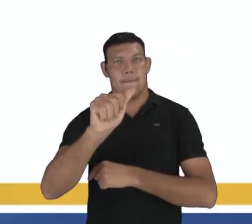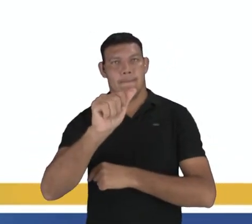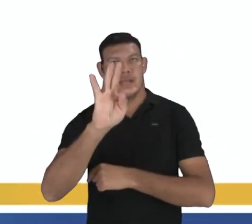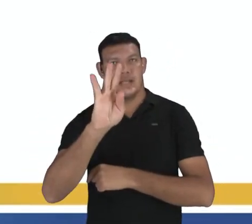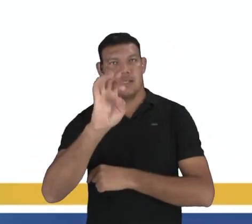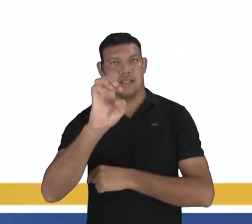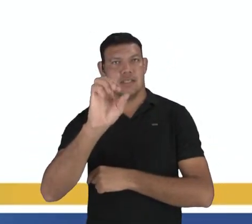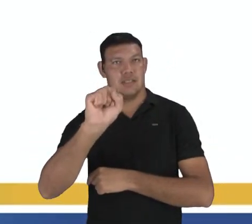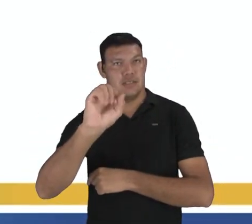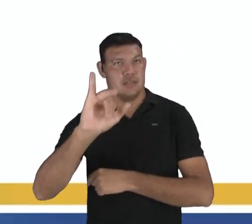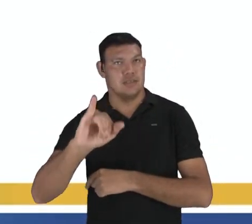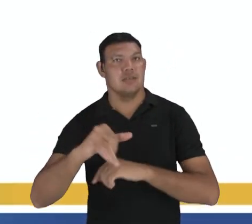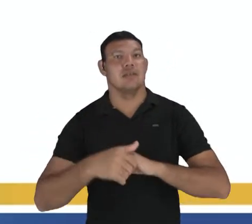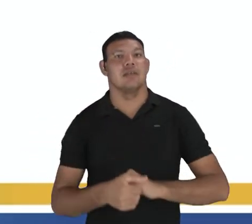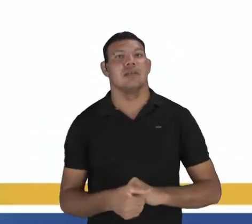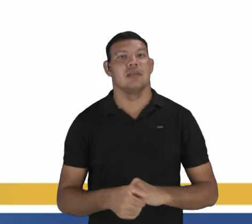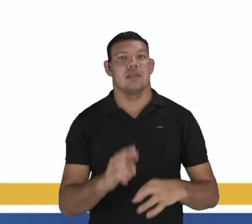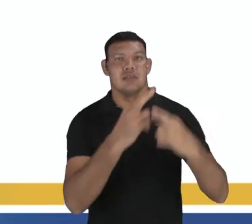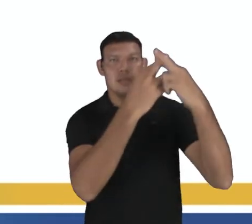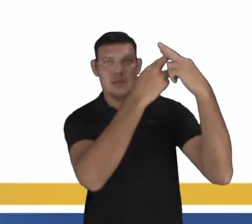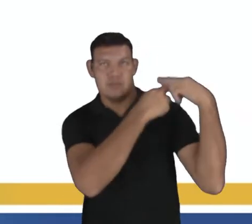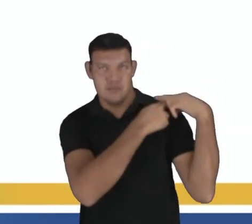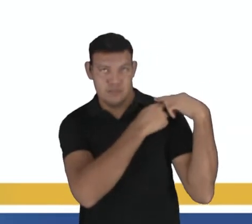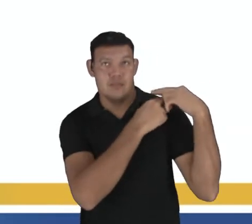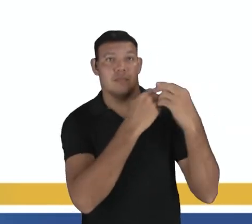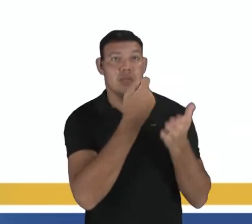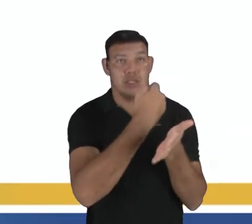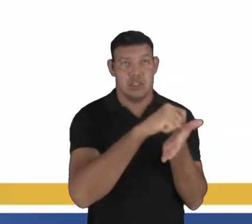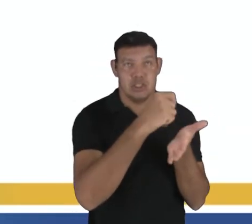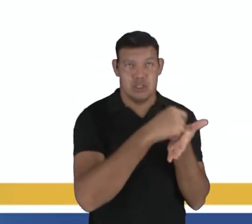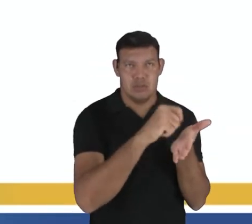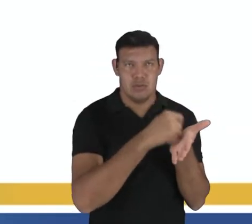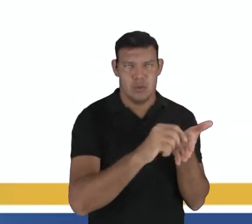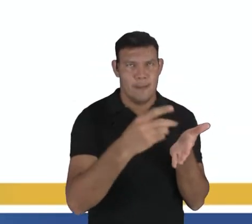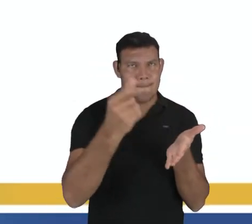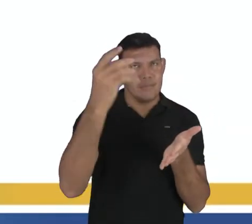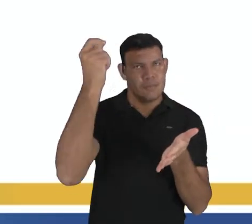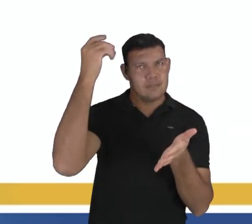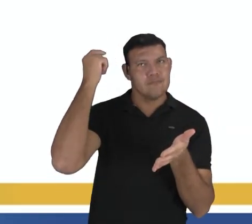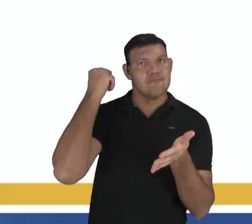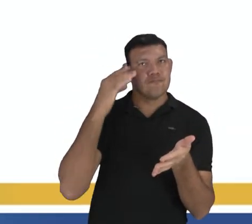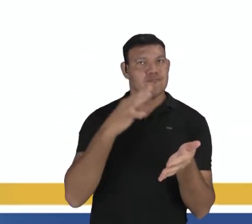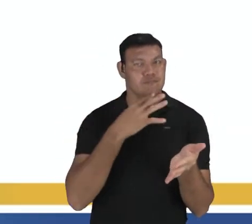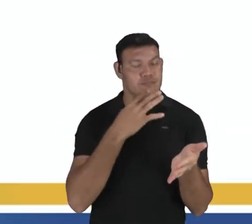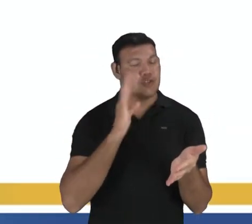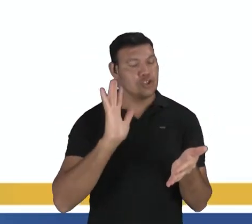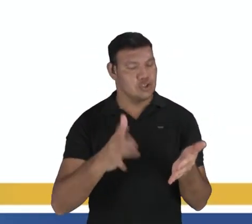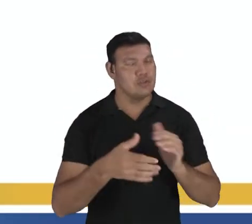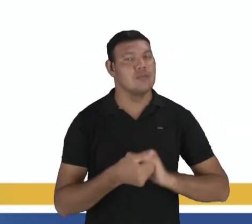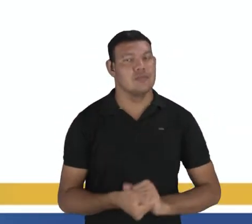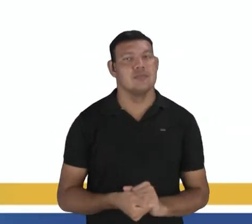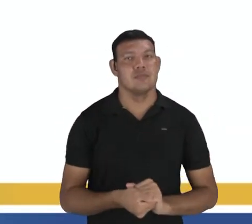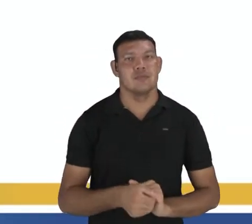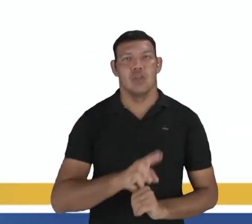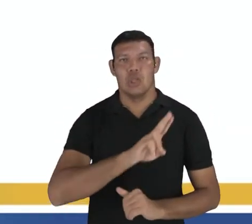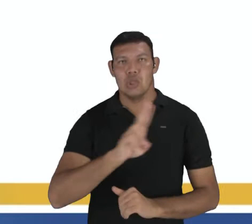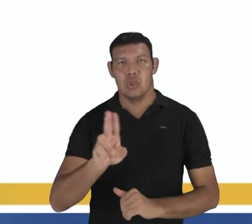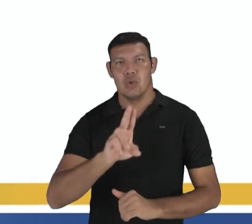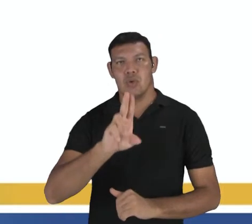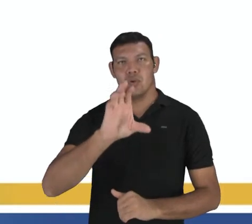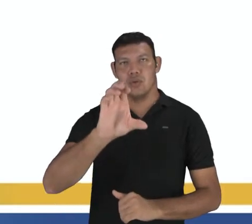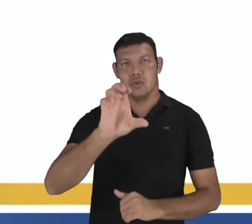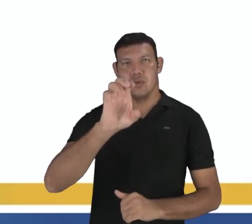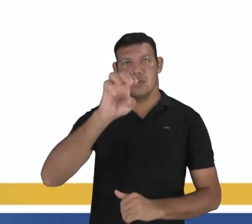tem conhecimento, que a gente viu, né? Então, a escrita cuneiforme, que ela é feita, né? Ela foi feita aí